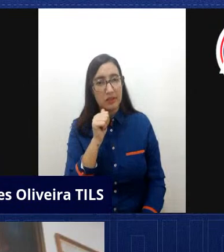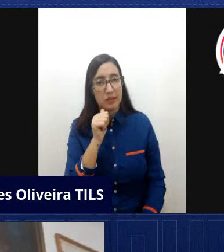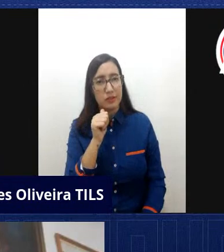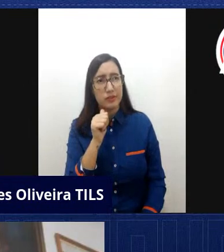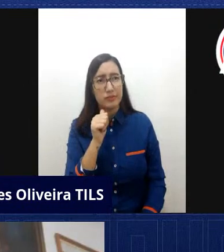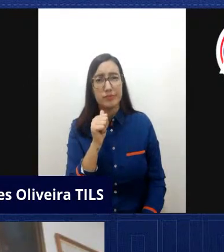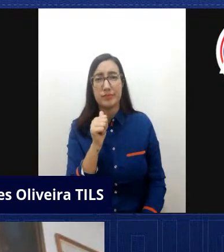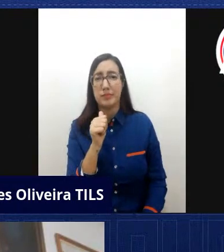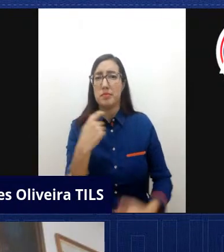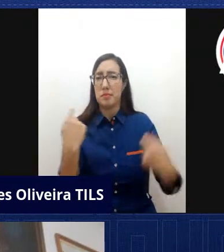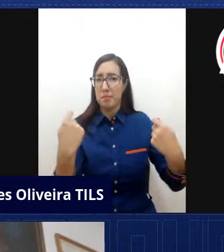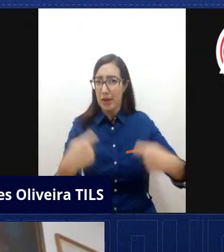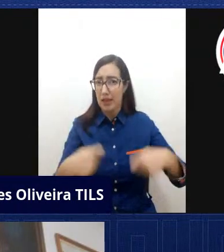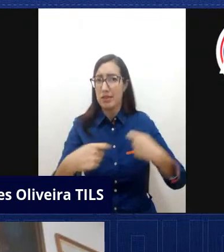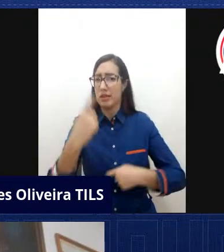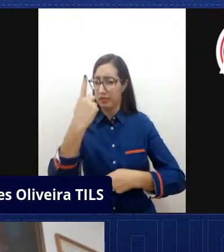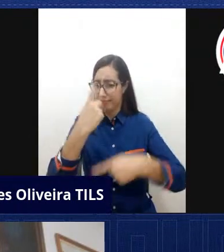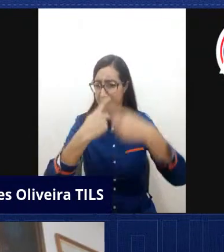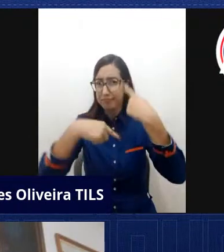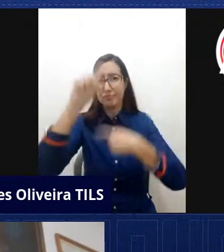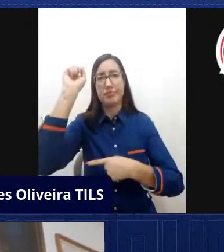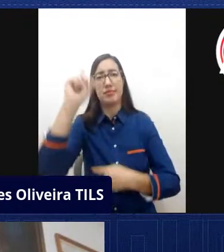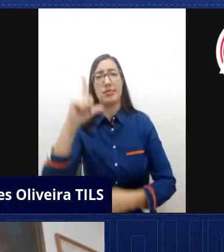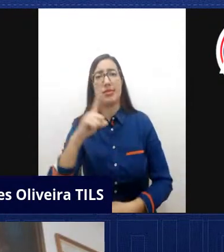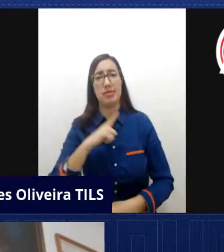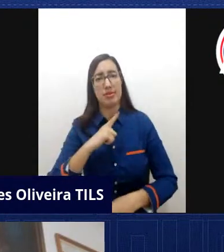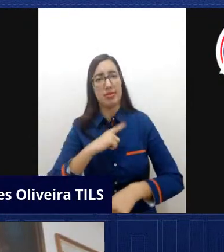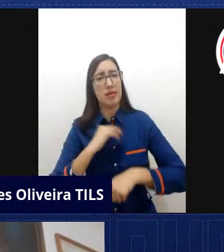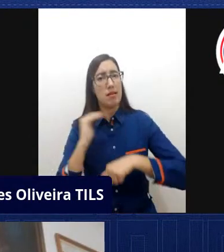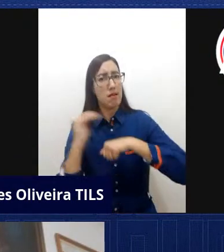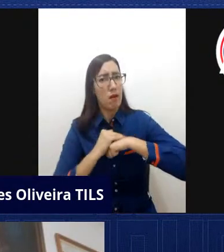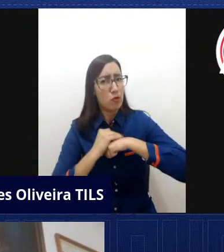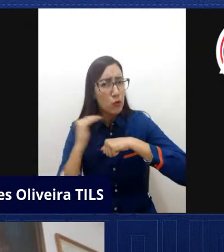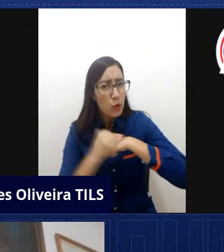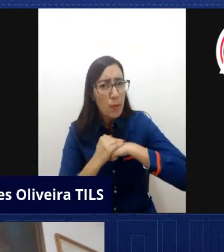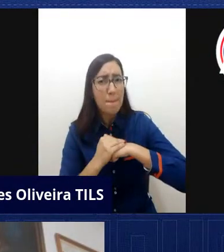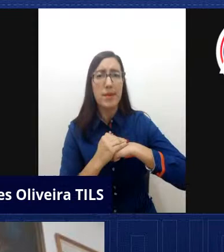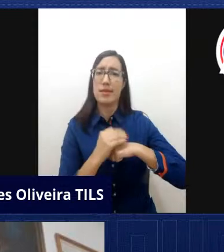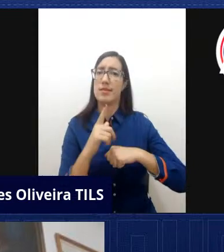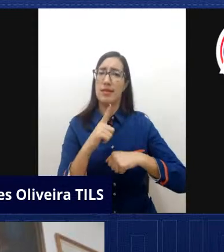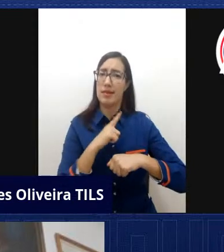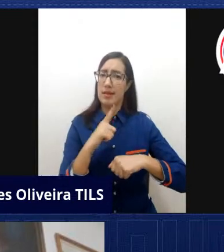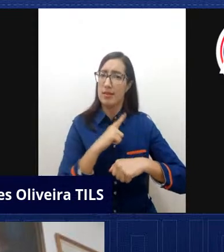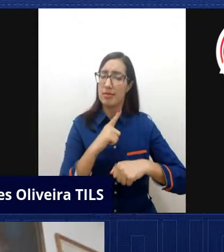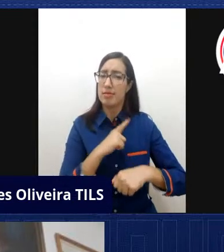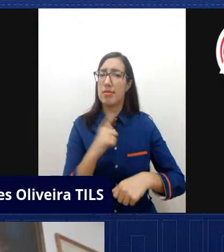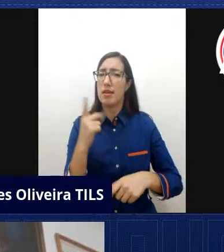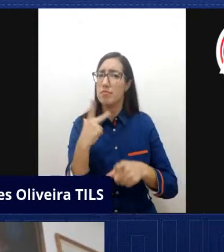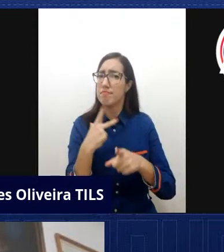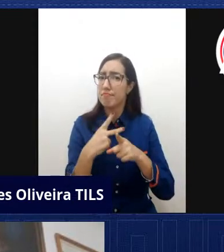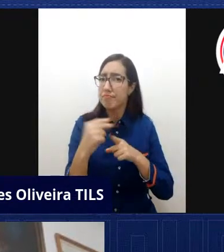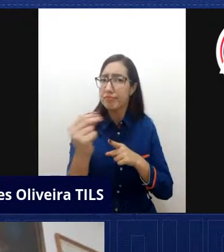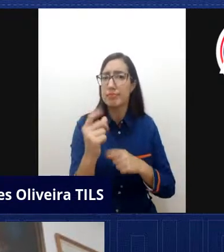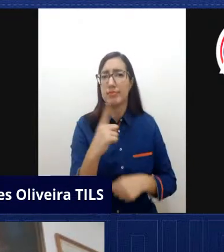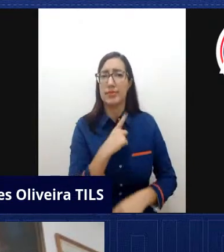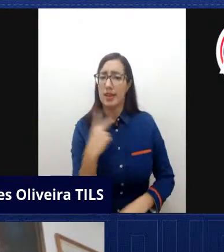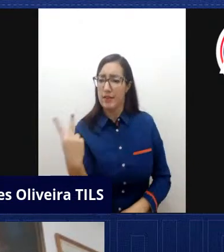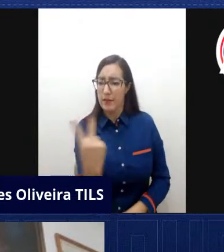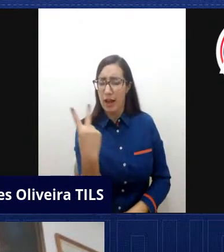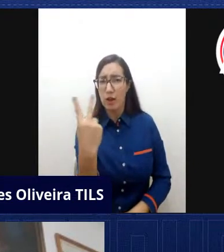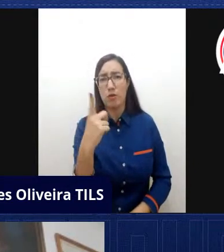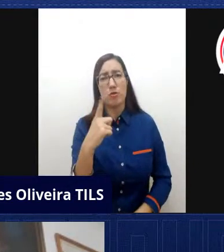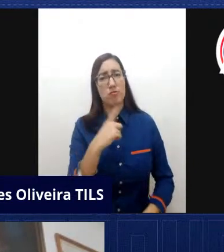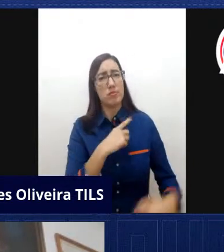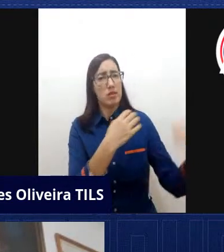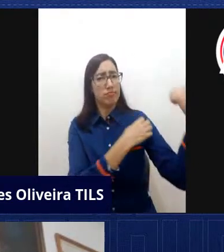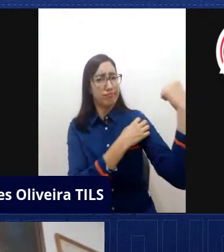de terem conquistado o seu espaço, era o acúmulo do trabalho doméstico e a violência, né? Na verdade, o